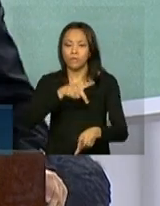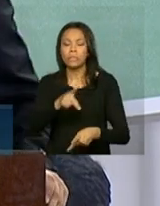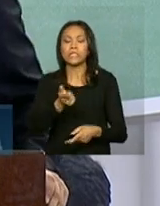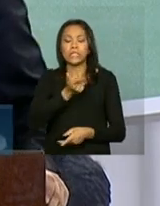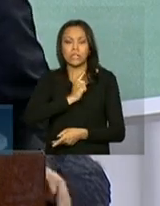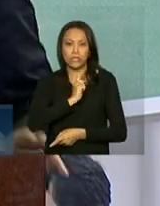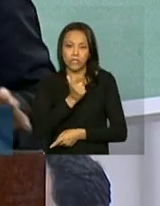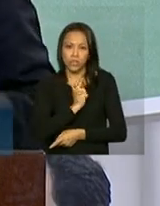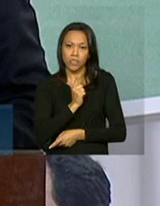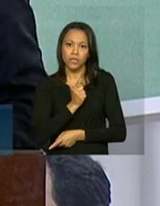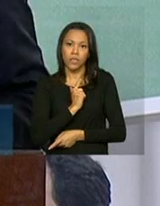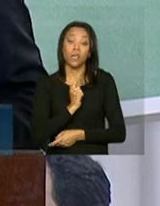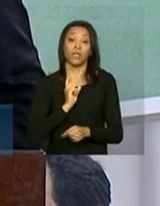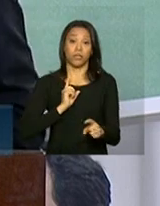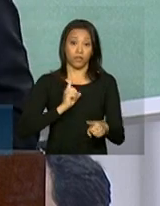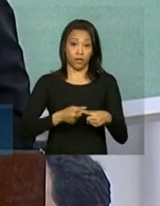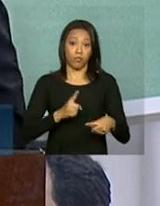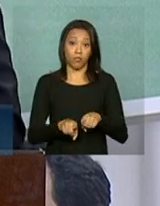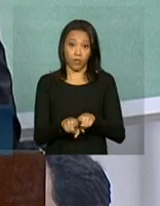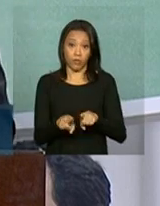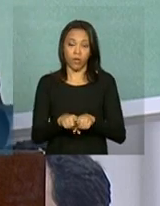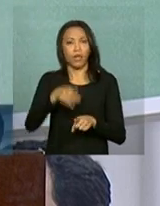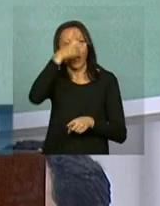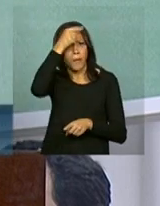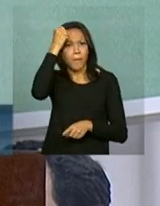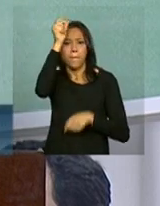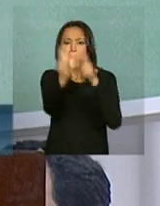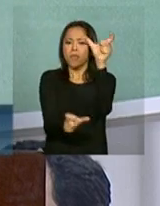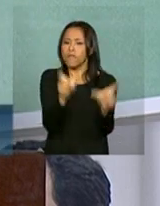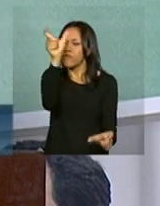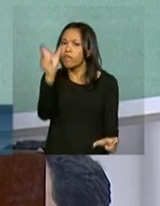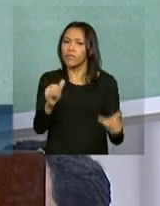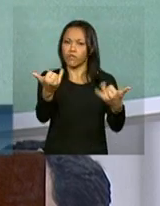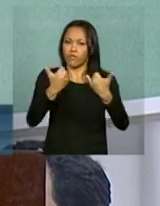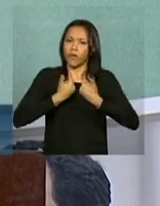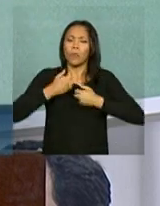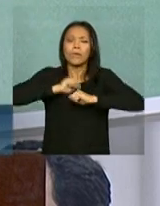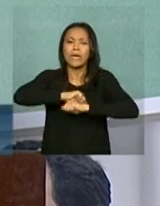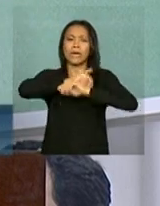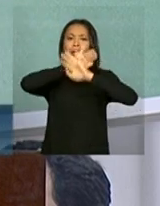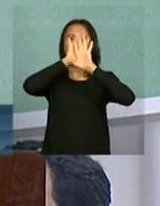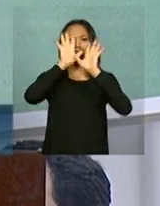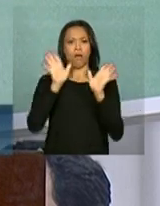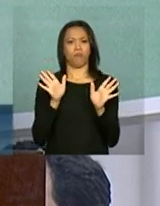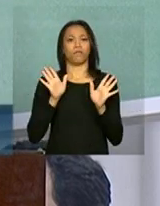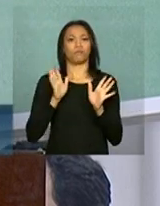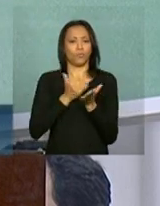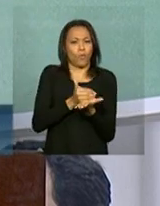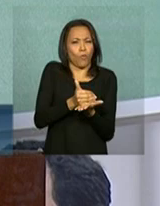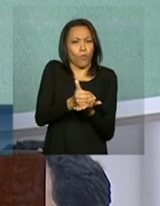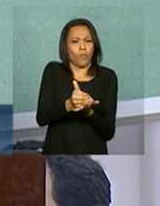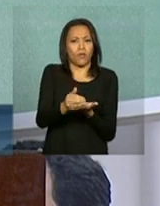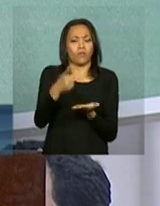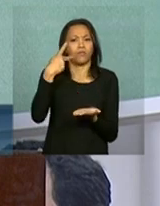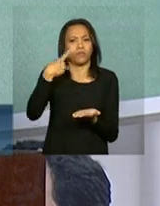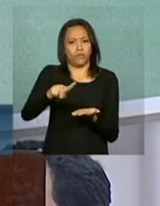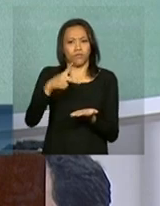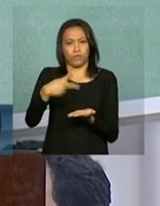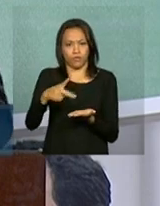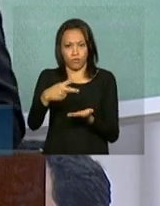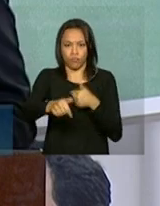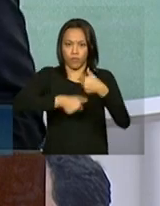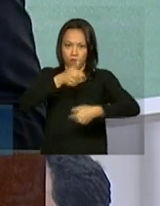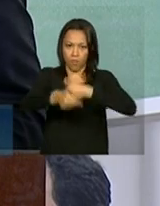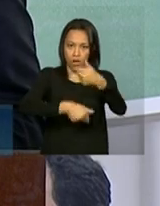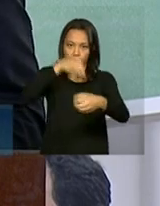tinha e que os prefeitos e prefeitas deixaram cada vez mais claro no começo das suas novas gestões. E eu quero agradecer